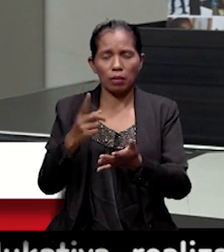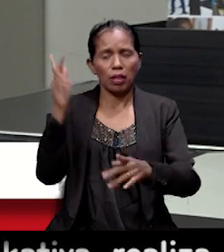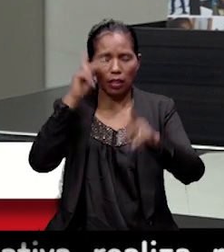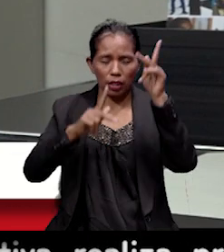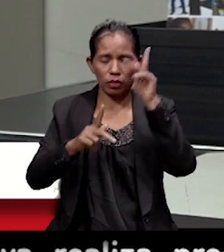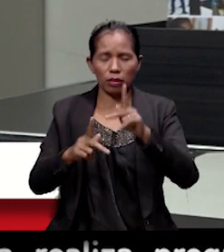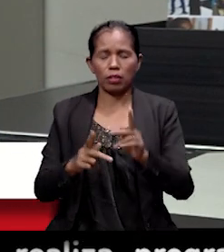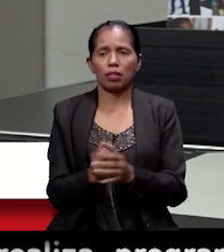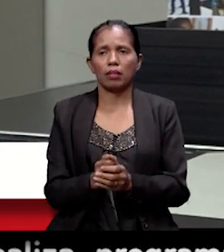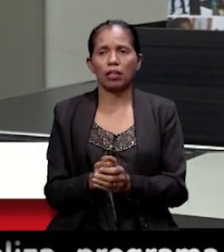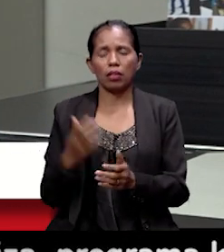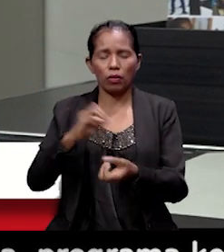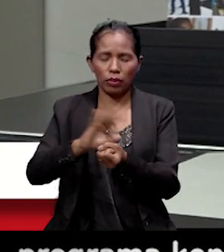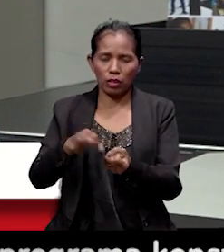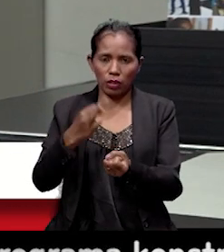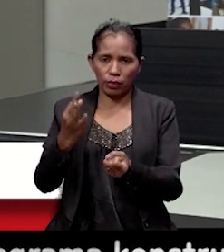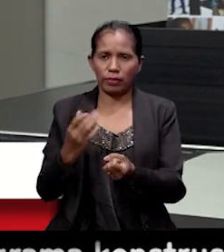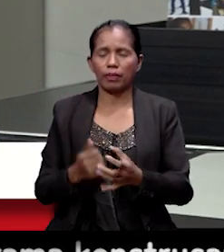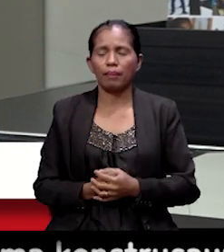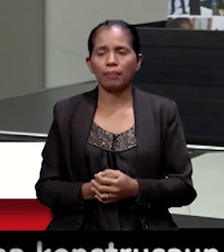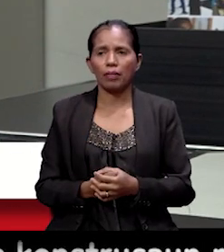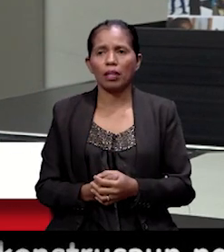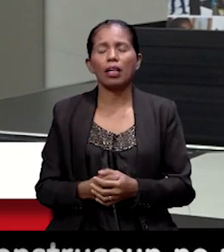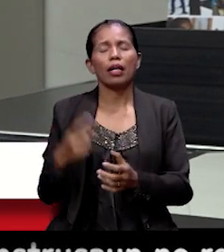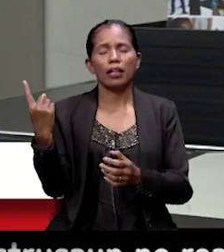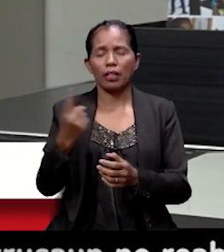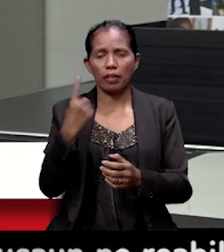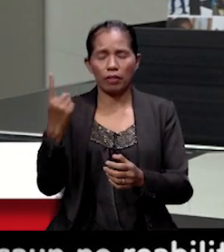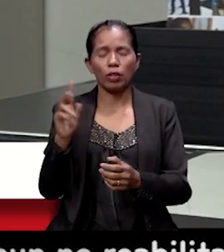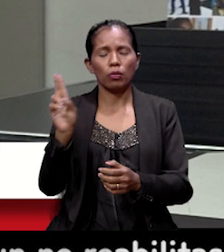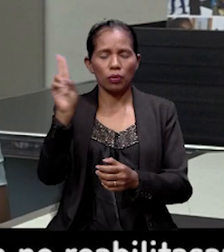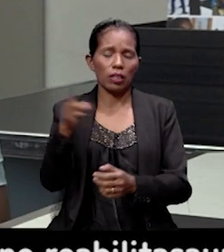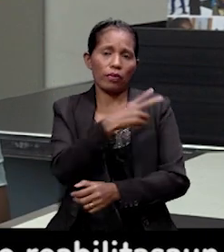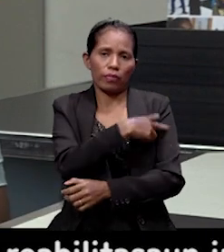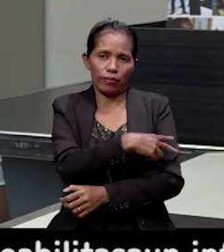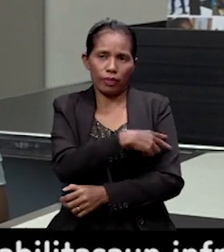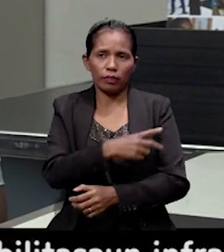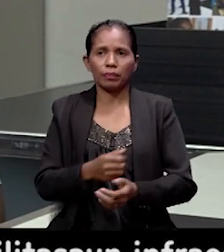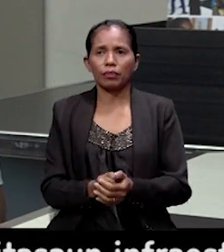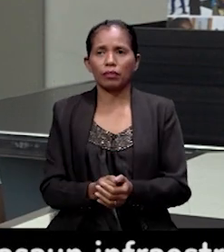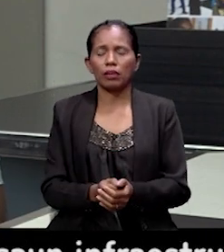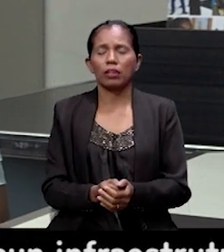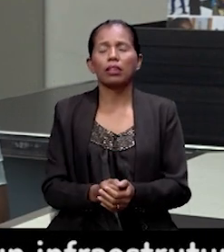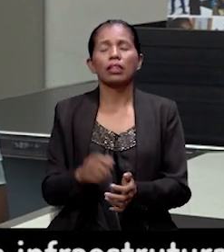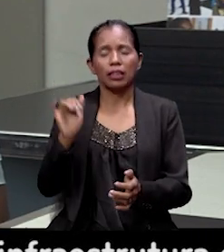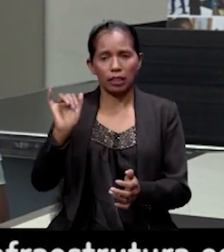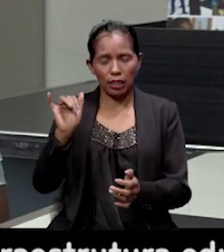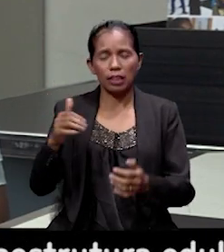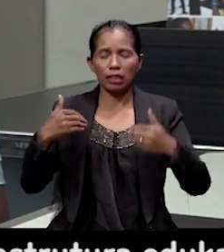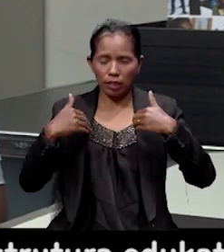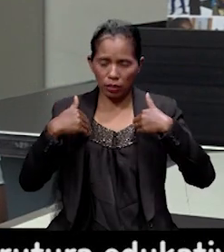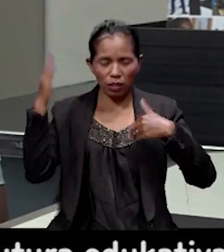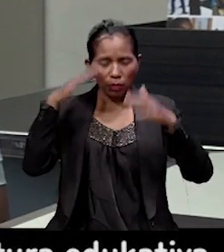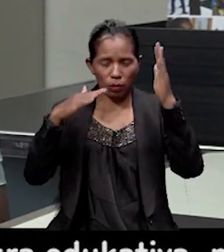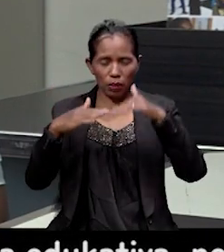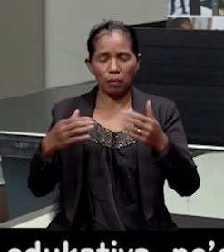não é bem com COVID-19, está atendendo na fatem. Sei na fatem usa ia Veracruz tania. Sei ia duni problem ki kuang ho teknik itu